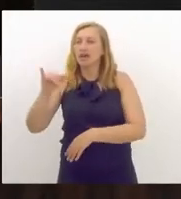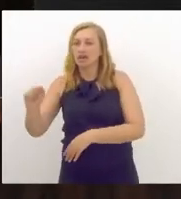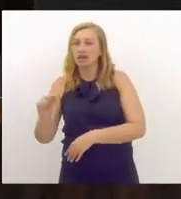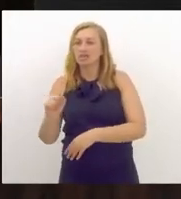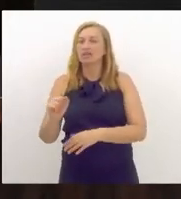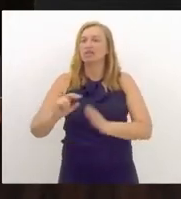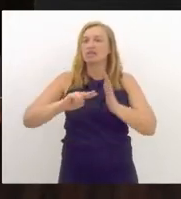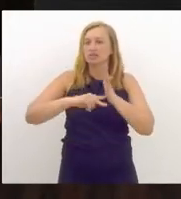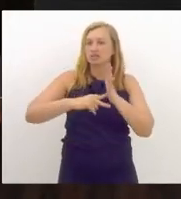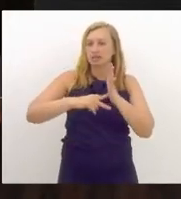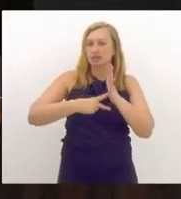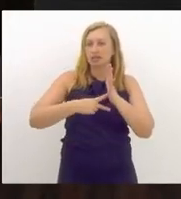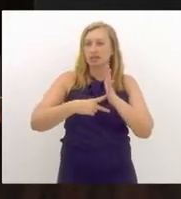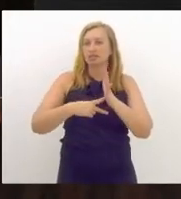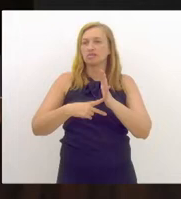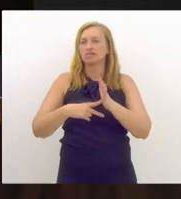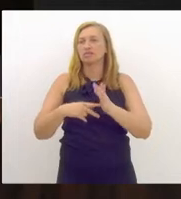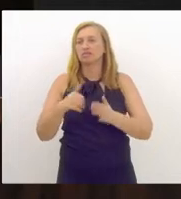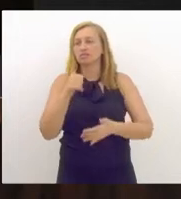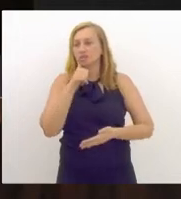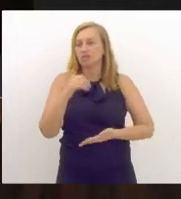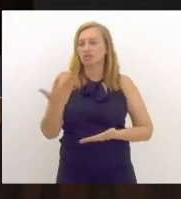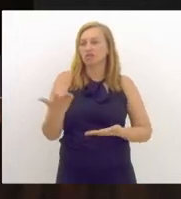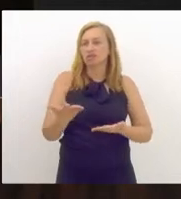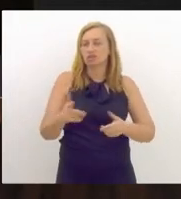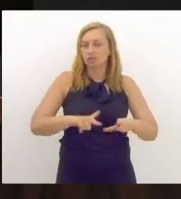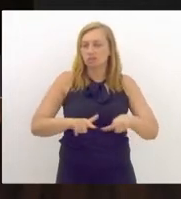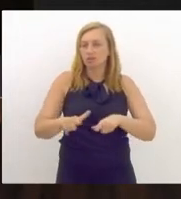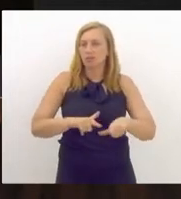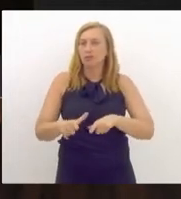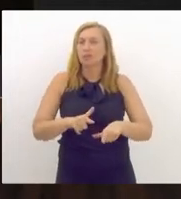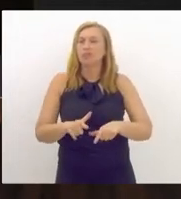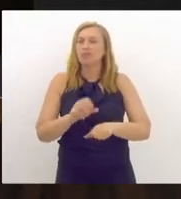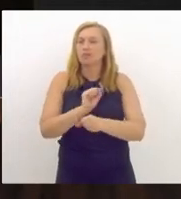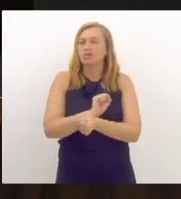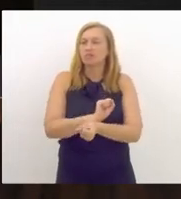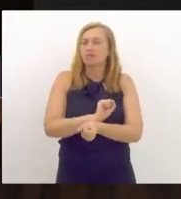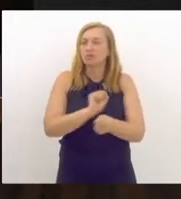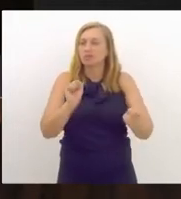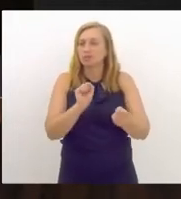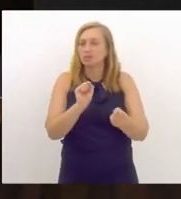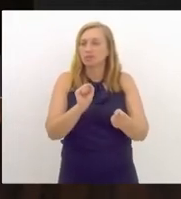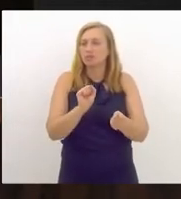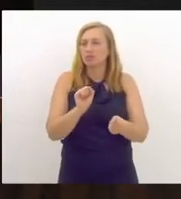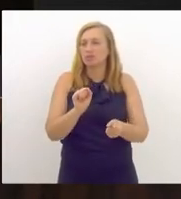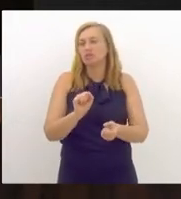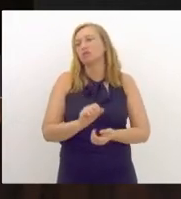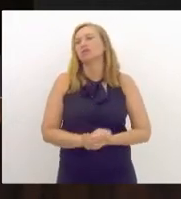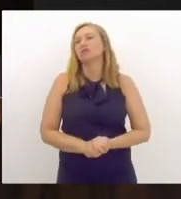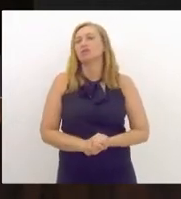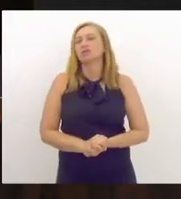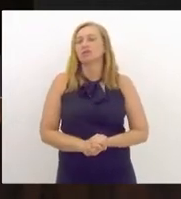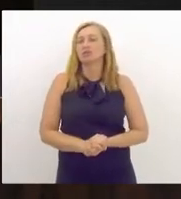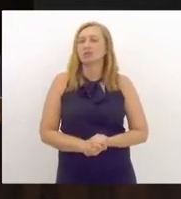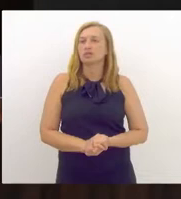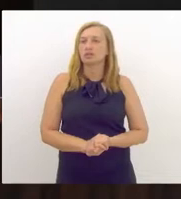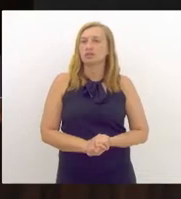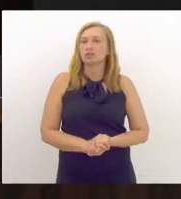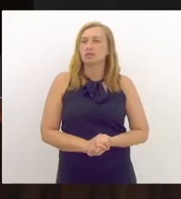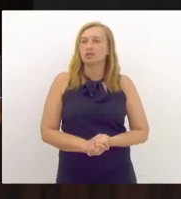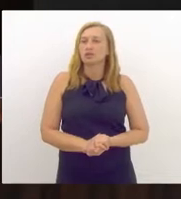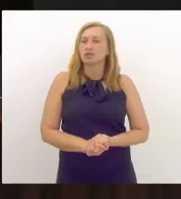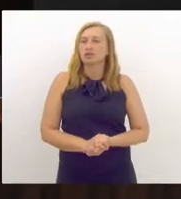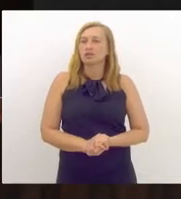doméstico o desafio de uma abolição e conclusão que e